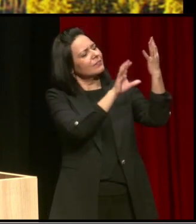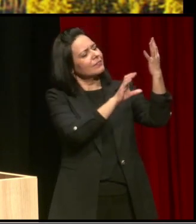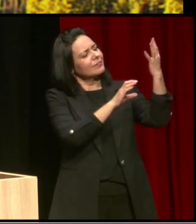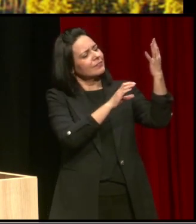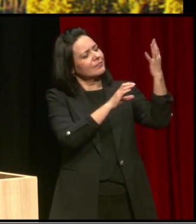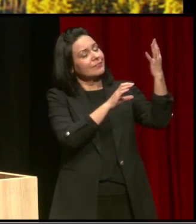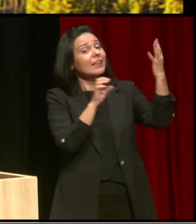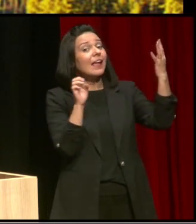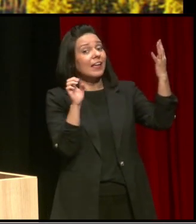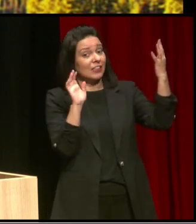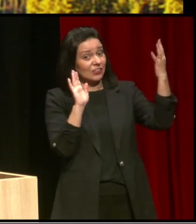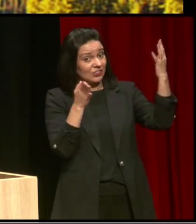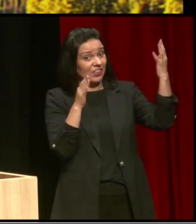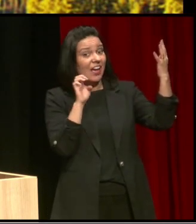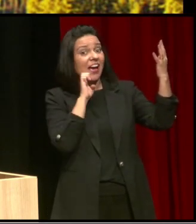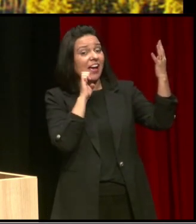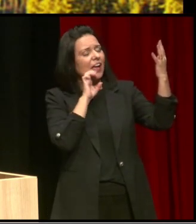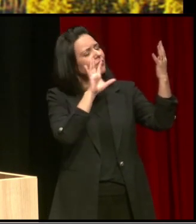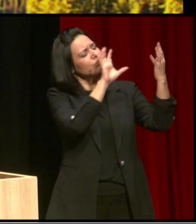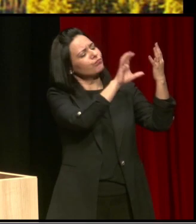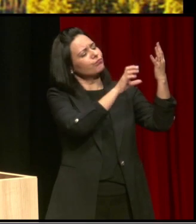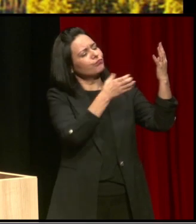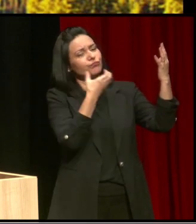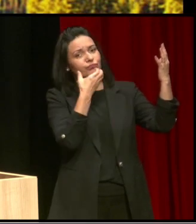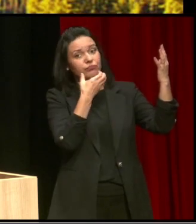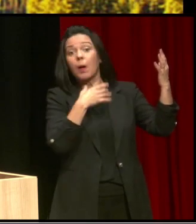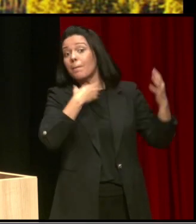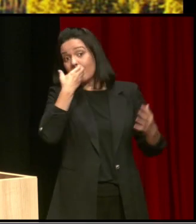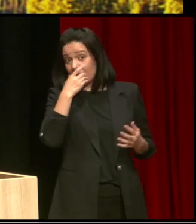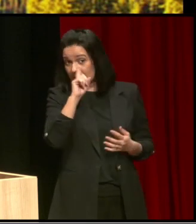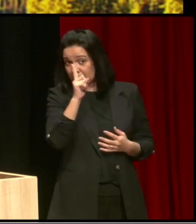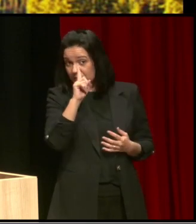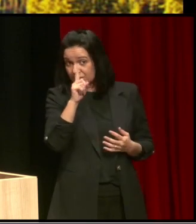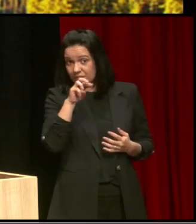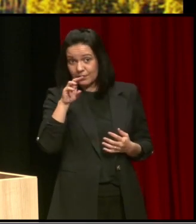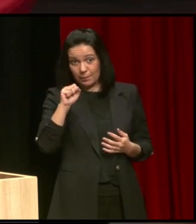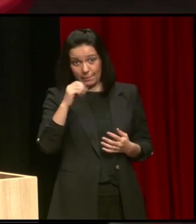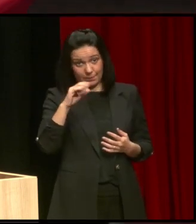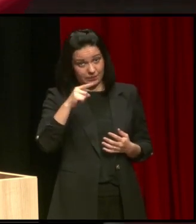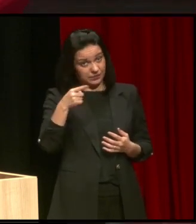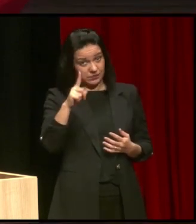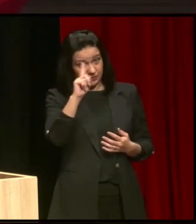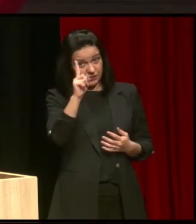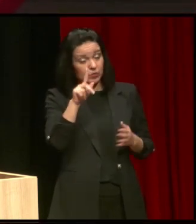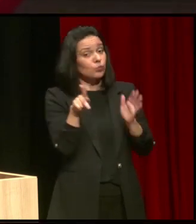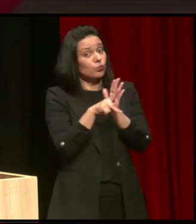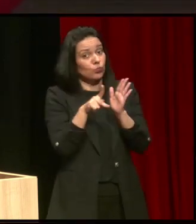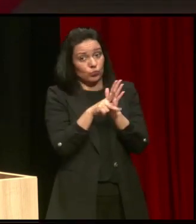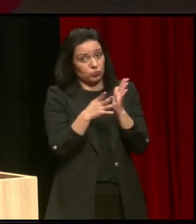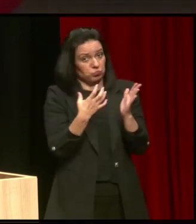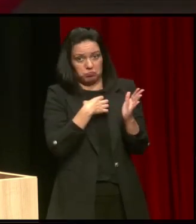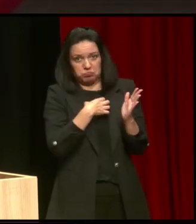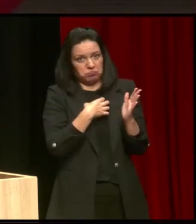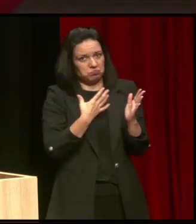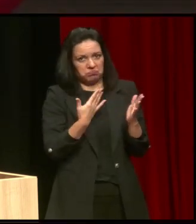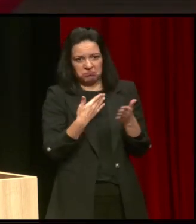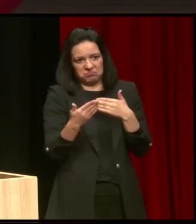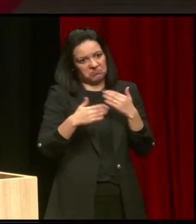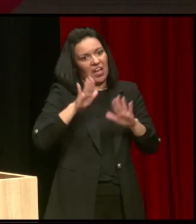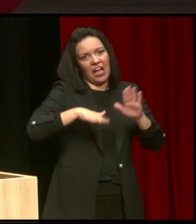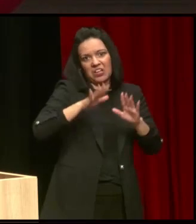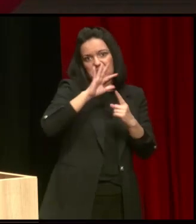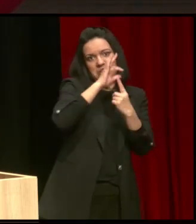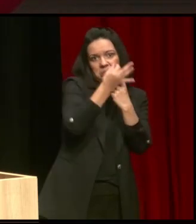A Eva vai lá e come dessa fruta, não é a maçã. A gente não sabe, a gente fala que é, mas não é maçã, a gente não sabe qual é a fruta, a Bíblia não fala, podia ter sido